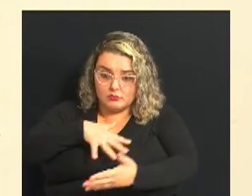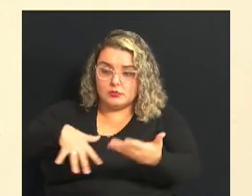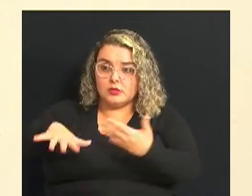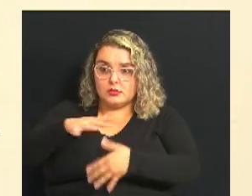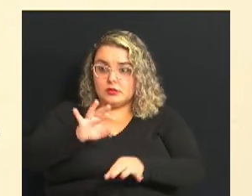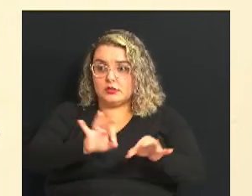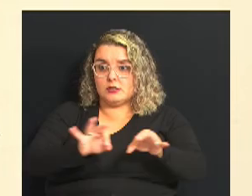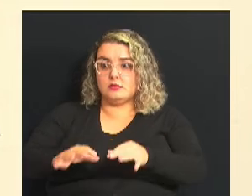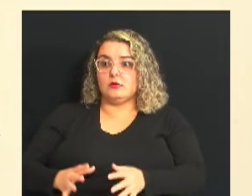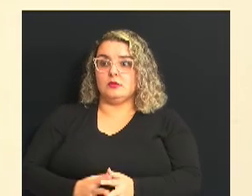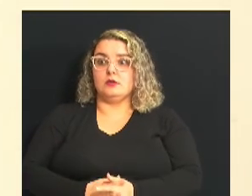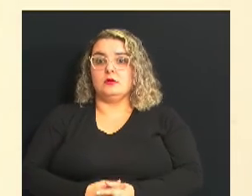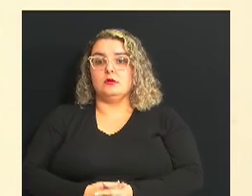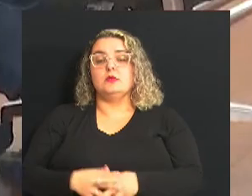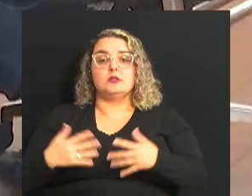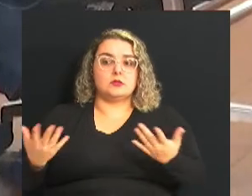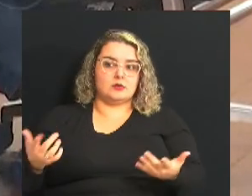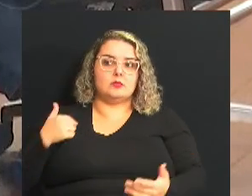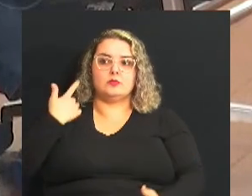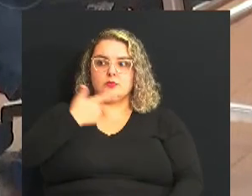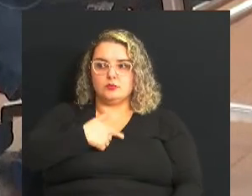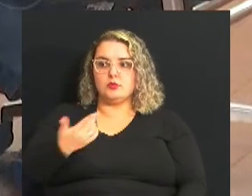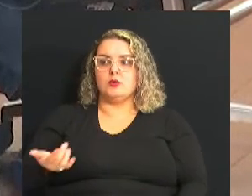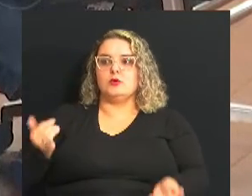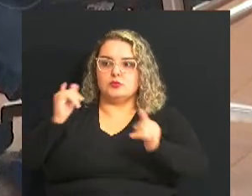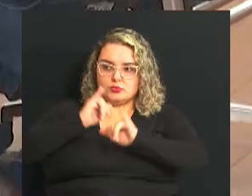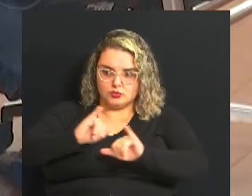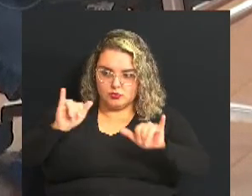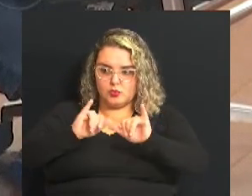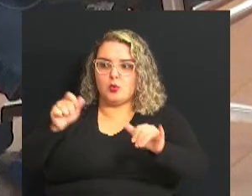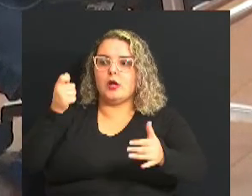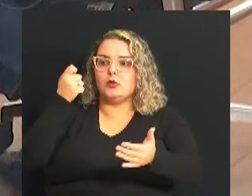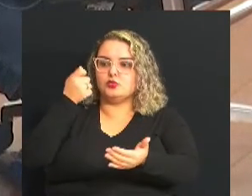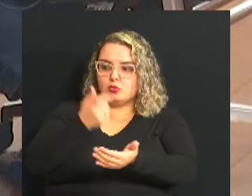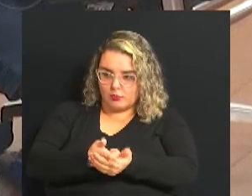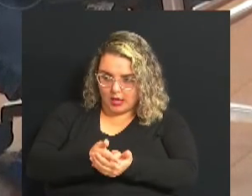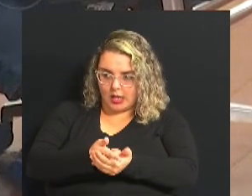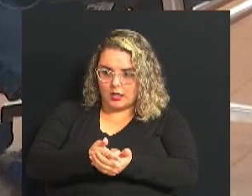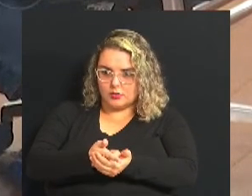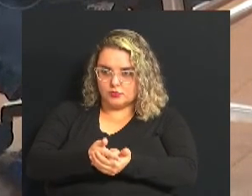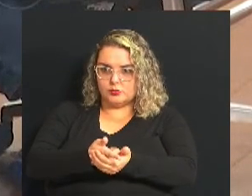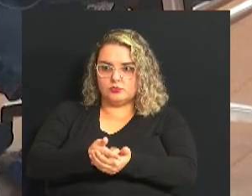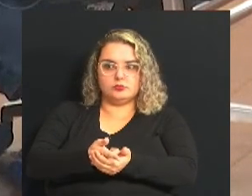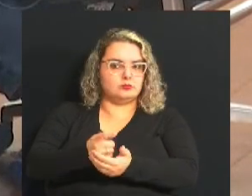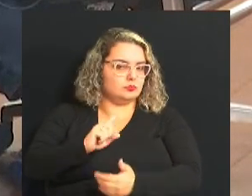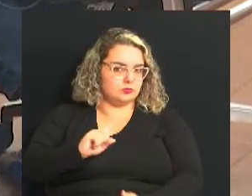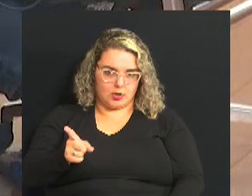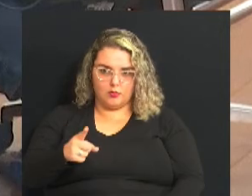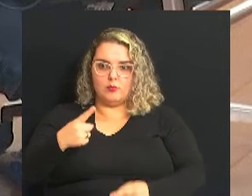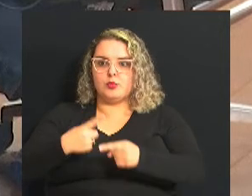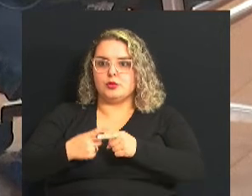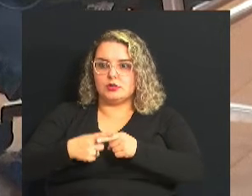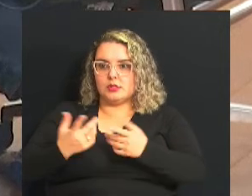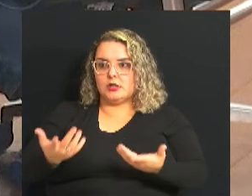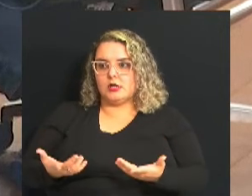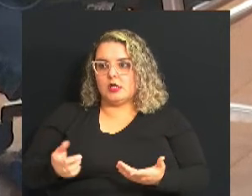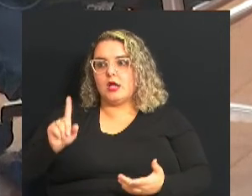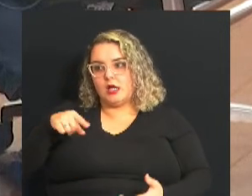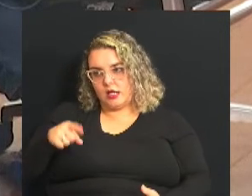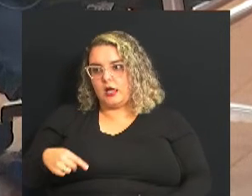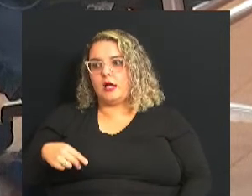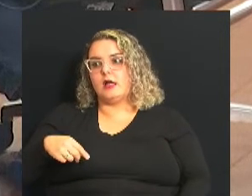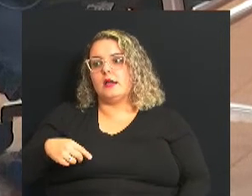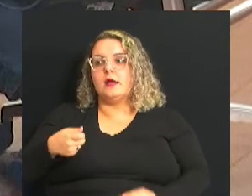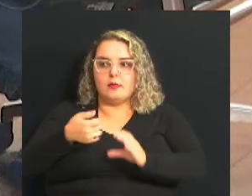programação? Então, nós estamos... o anúncio pago, o anúncio em si pago, não, porque justamente aí sim caracterizaria